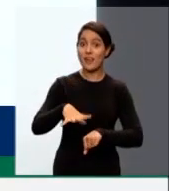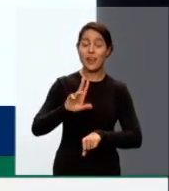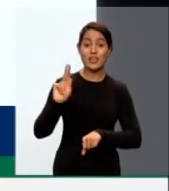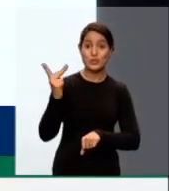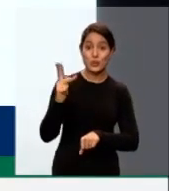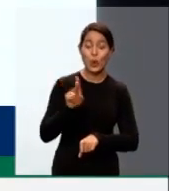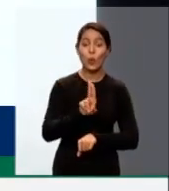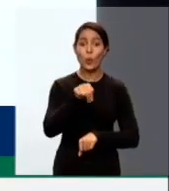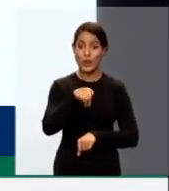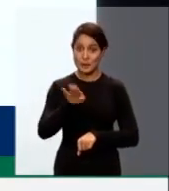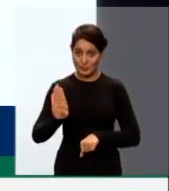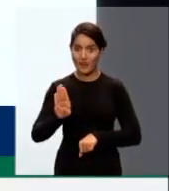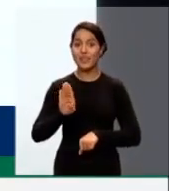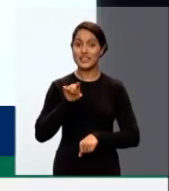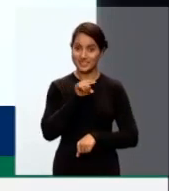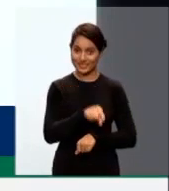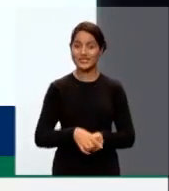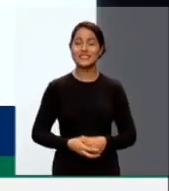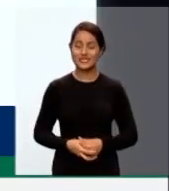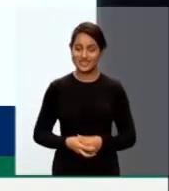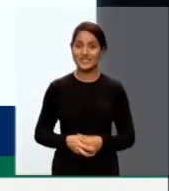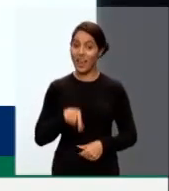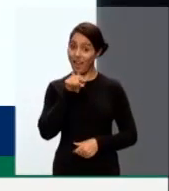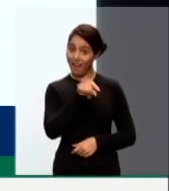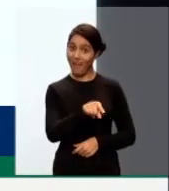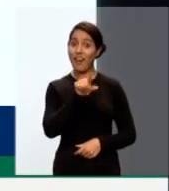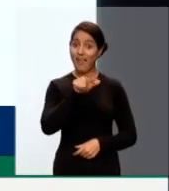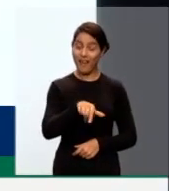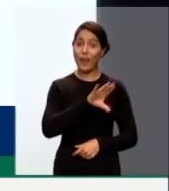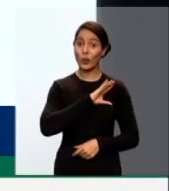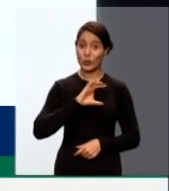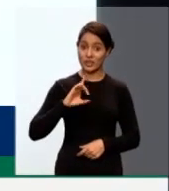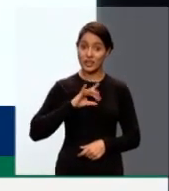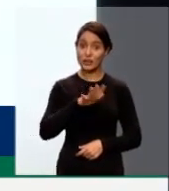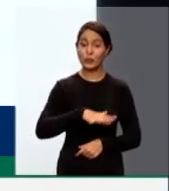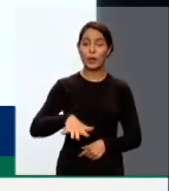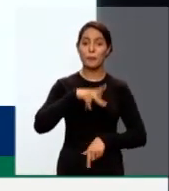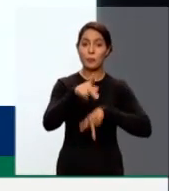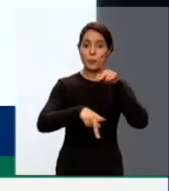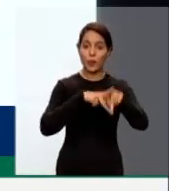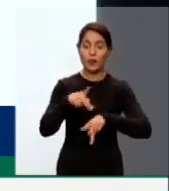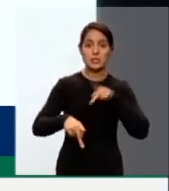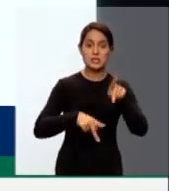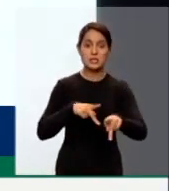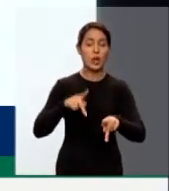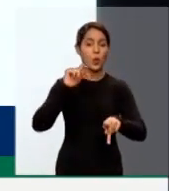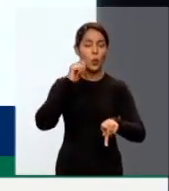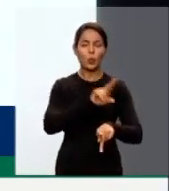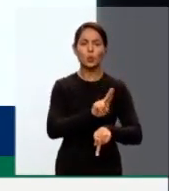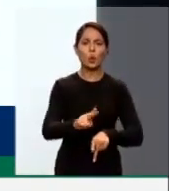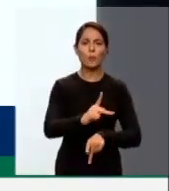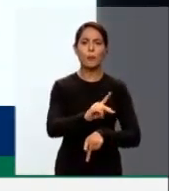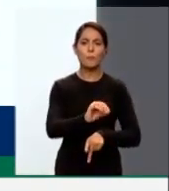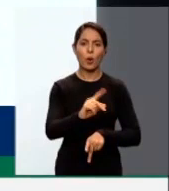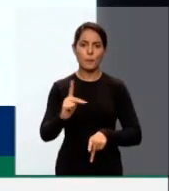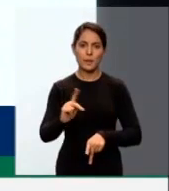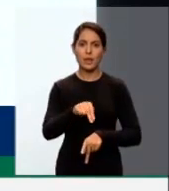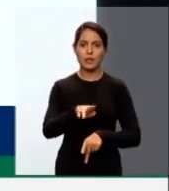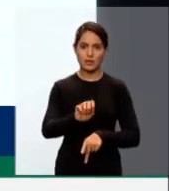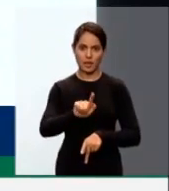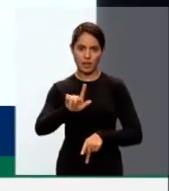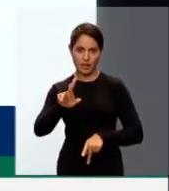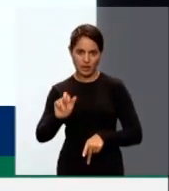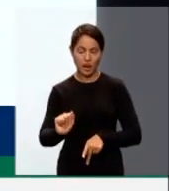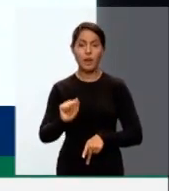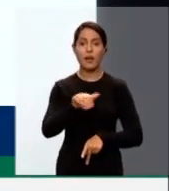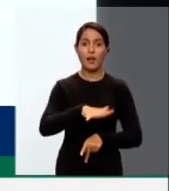a UNB. É também coordenadora do Observatório da Saúde da População Negra, POP Negra, que é vinculado ao Núcleo de